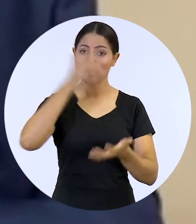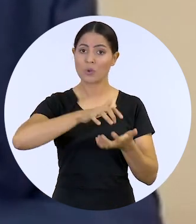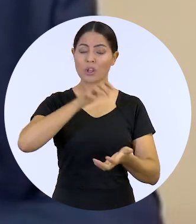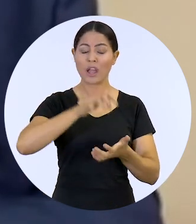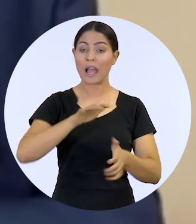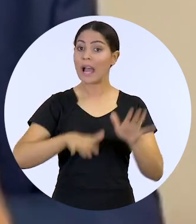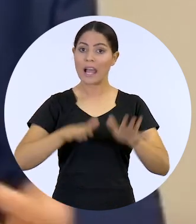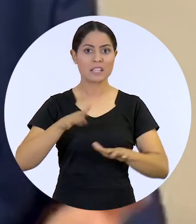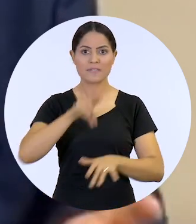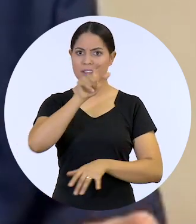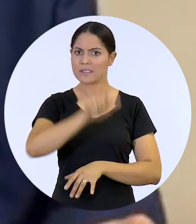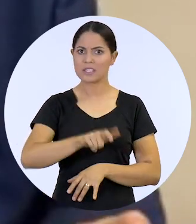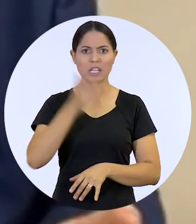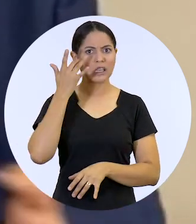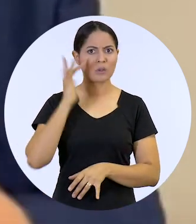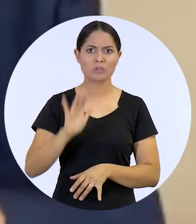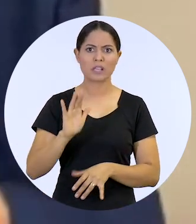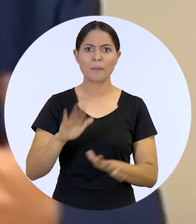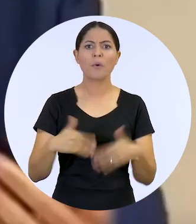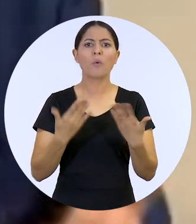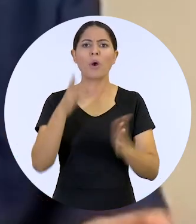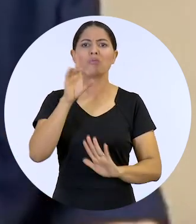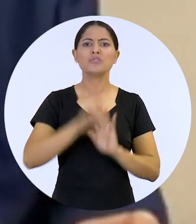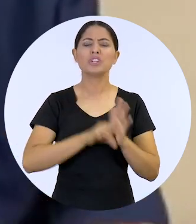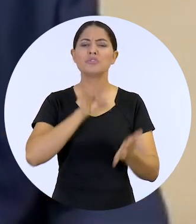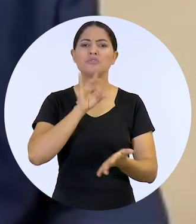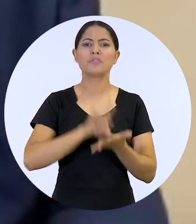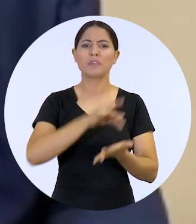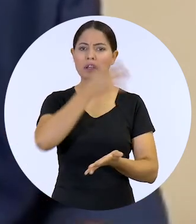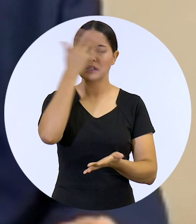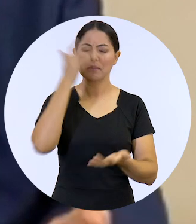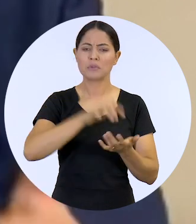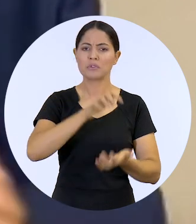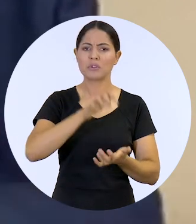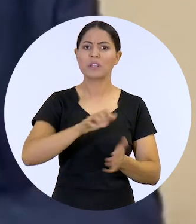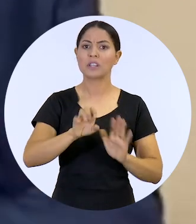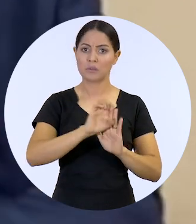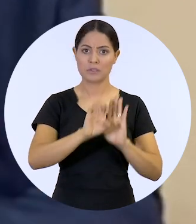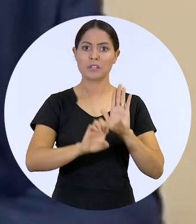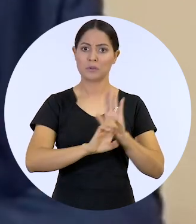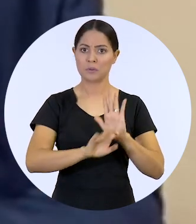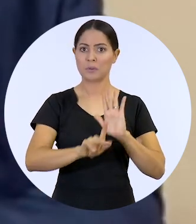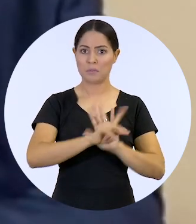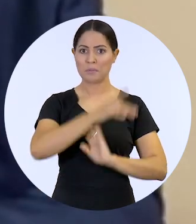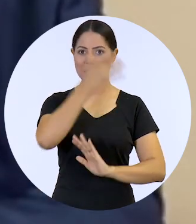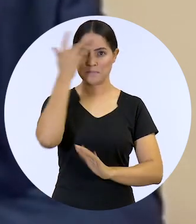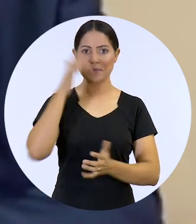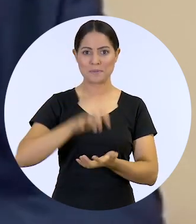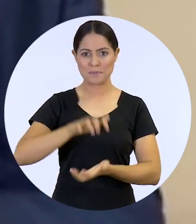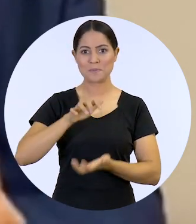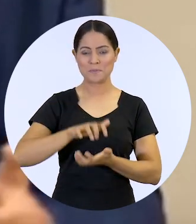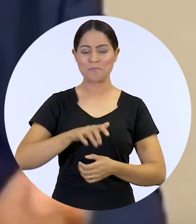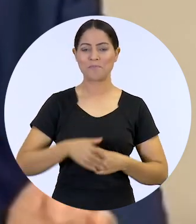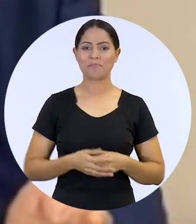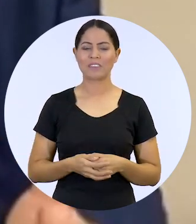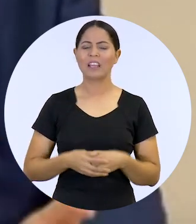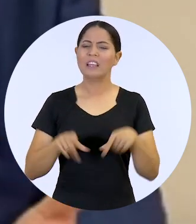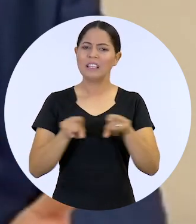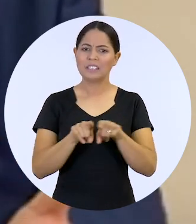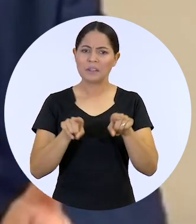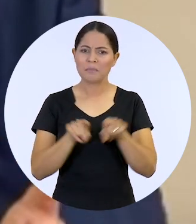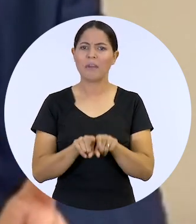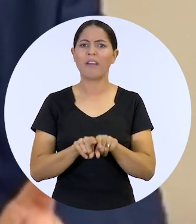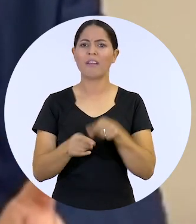idosos, que muitas vezes eles não têm essa noção. Quais são os direitos dos idosos, que estão estabelecidos lá no Estatuto do Idoso. E principalmente